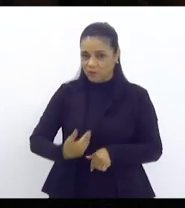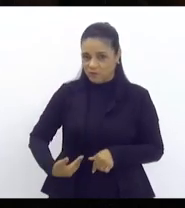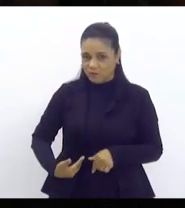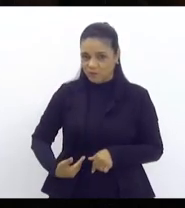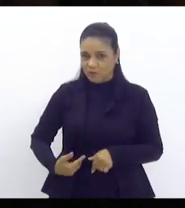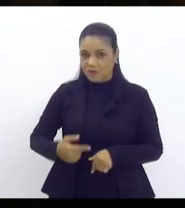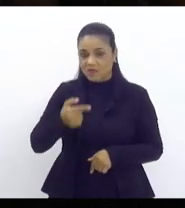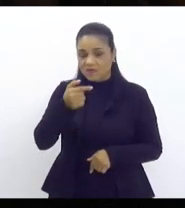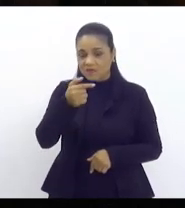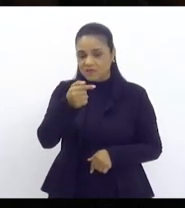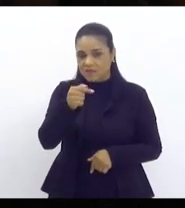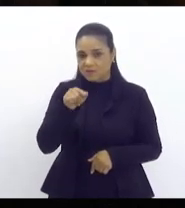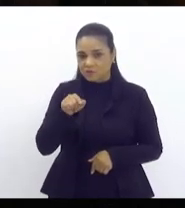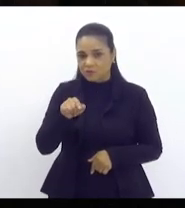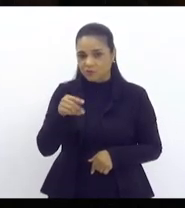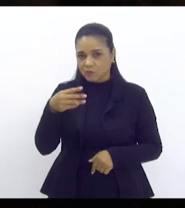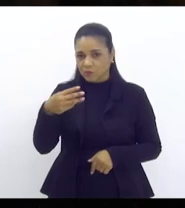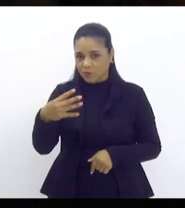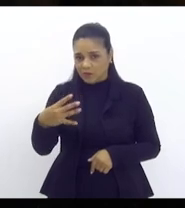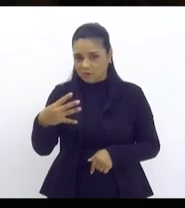para 7,4.